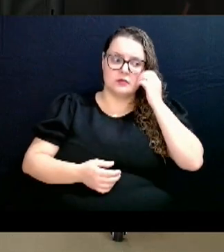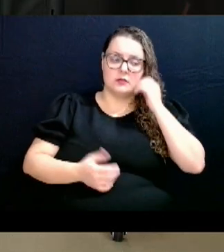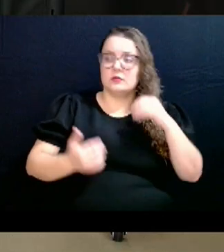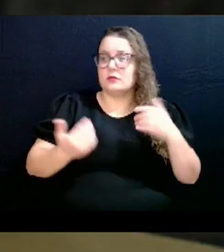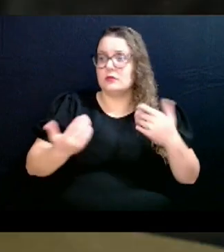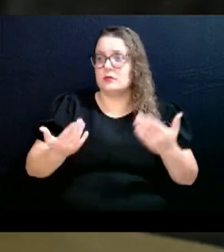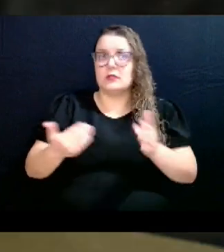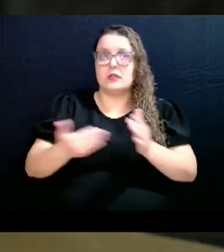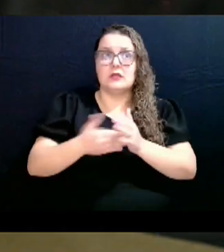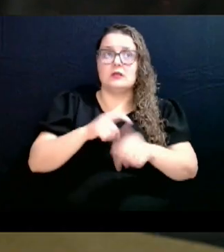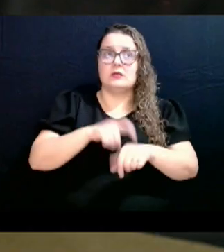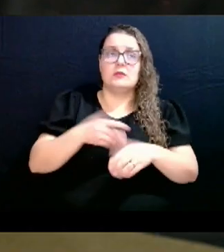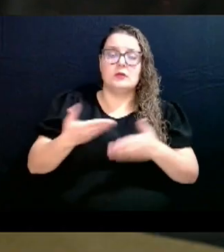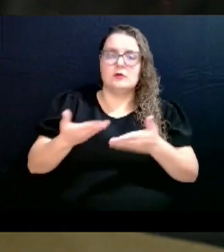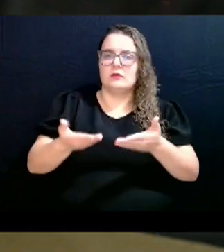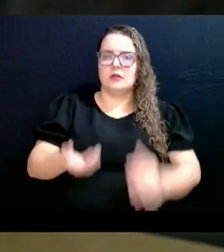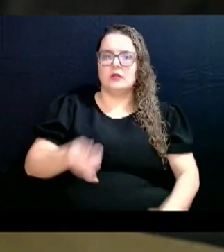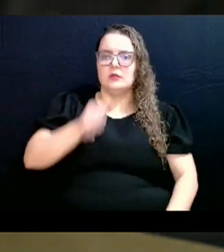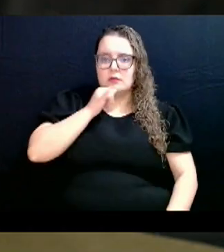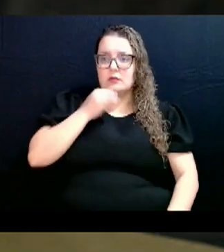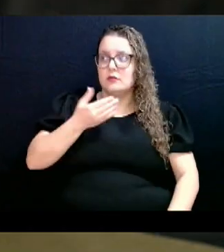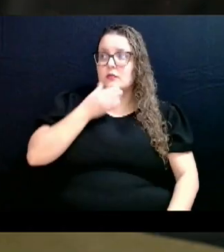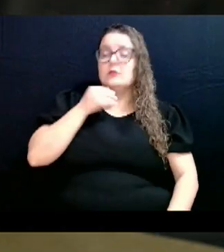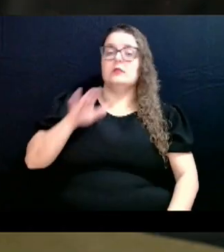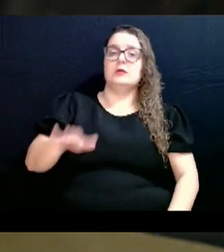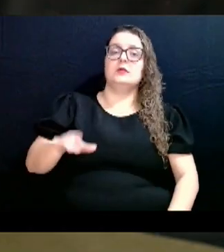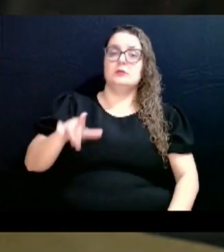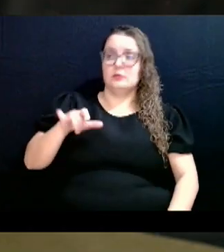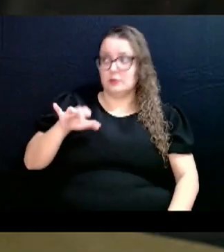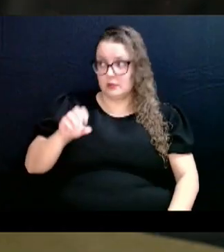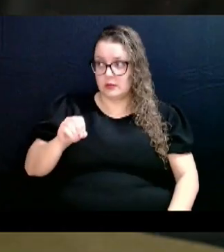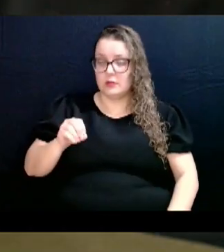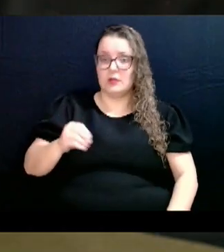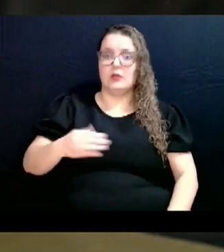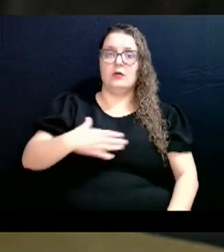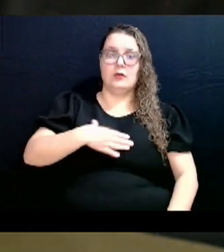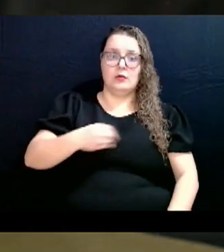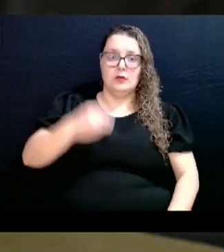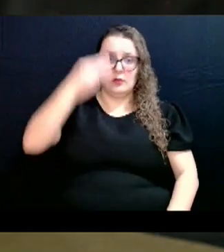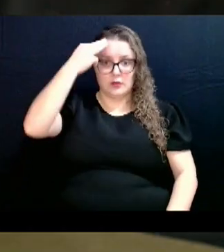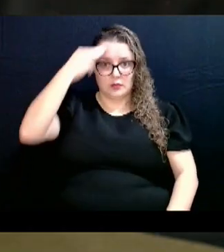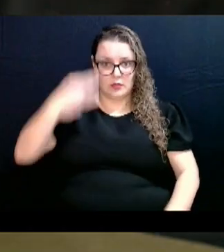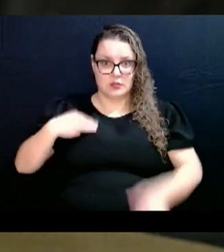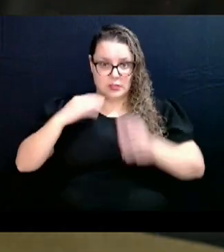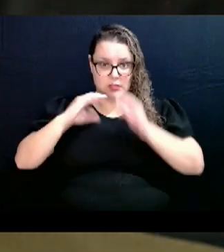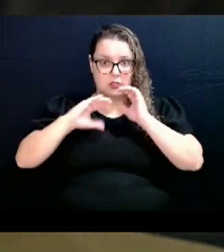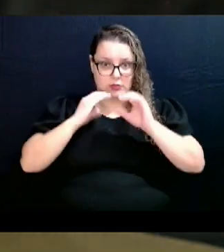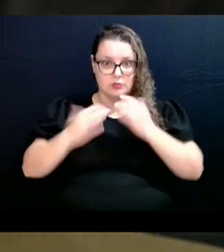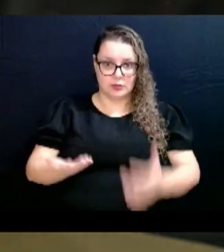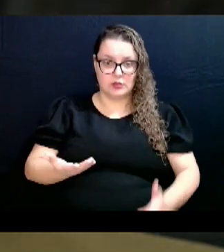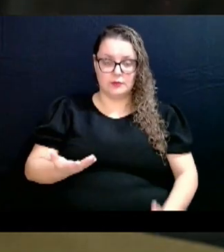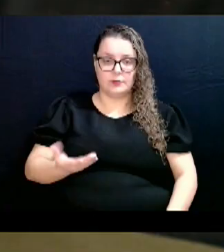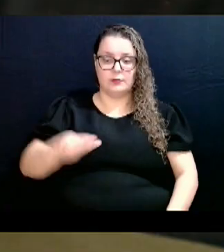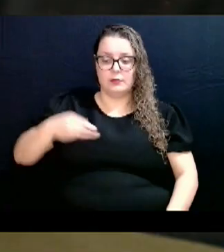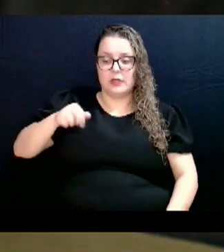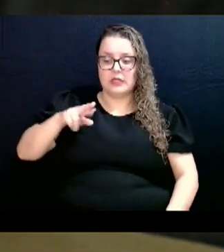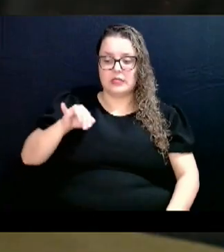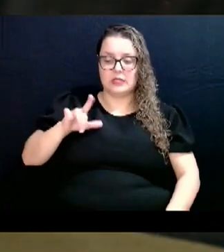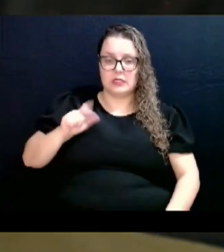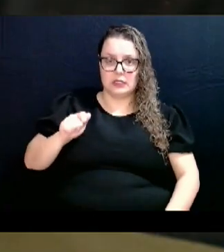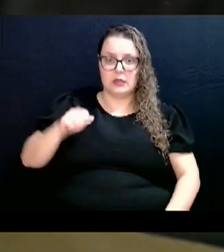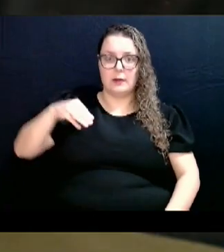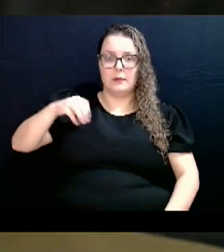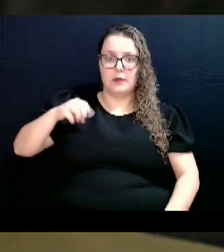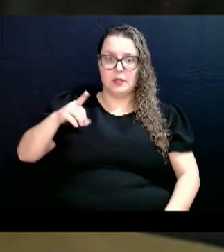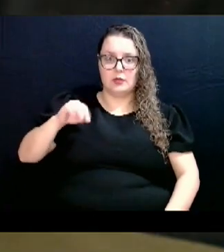estou dando o exemplo desse menino, dessa criança, né, o Léo, filho da Marília Mendonça, mas isso pode estar acontecendo em muitos lares que a